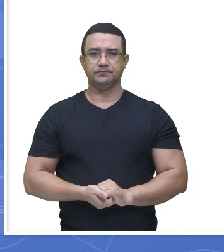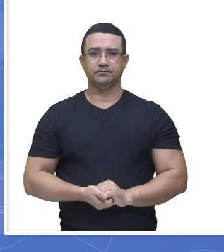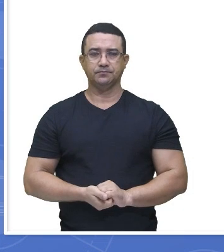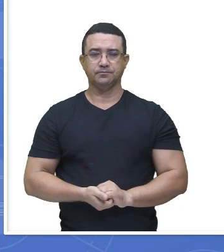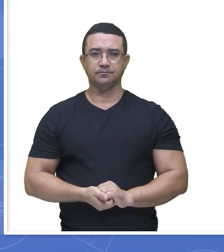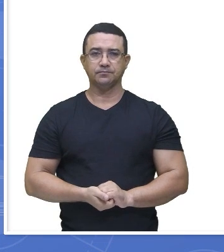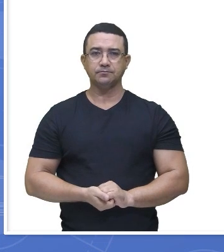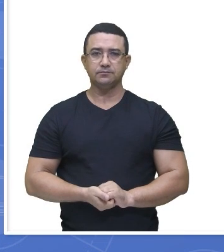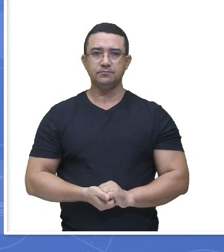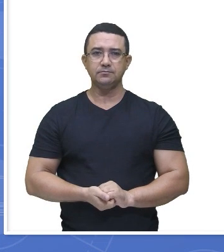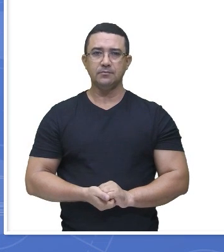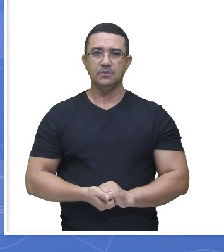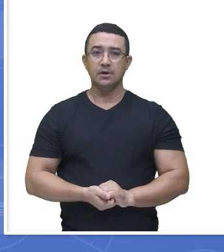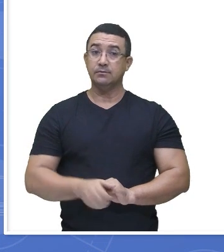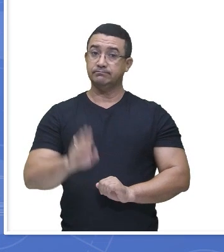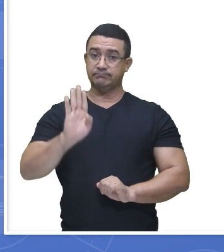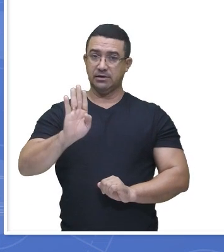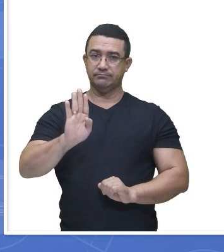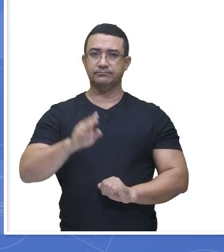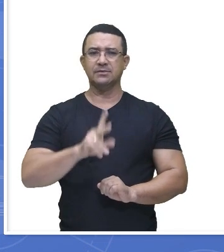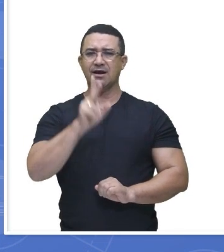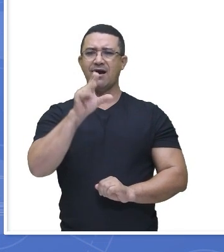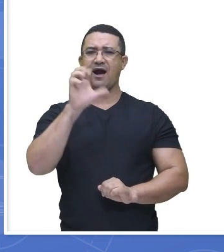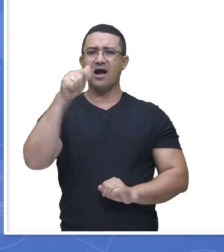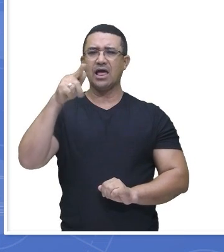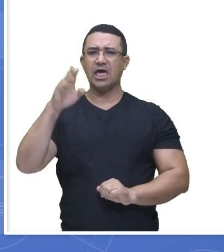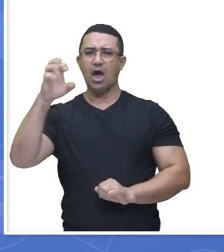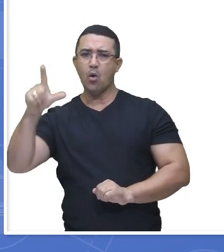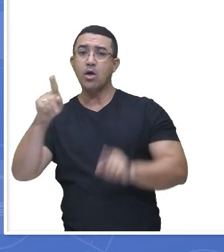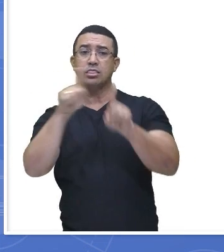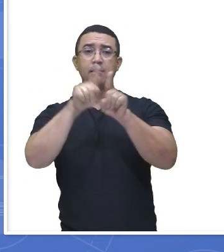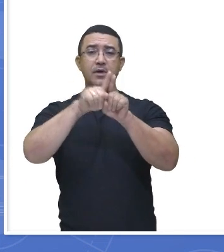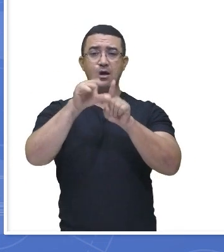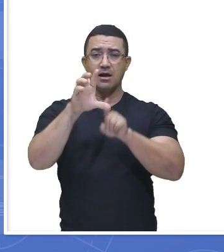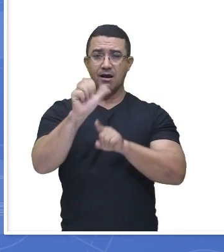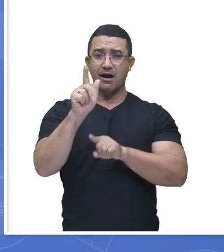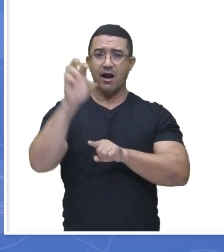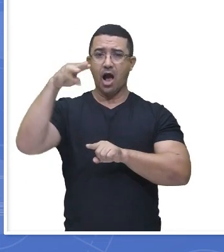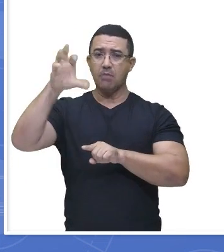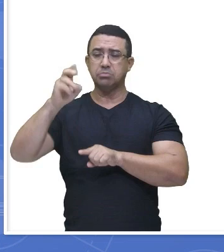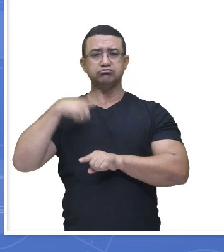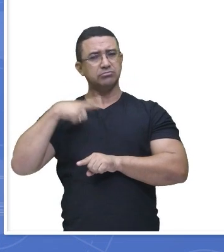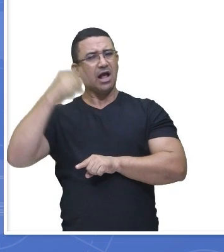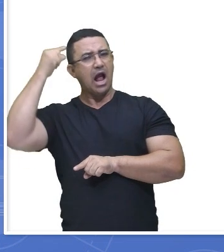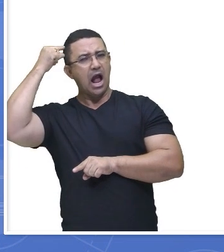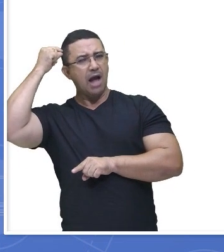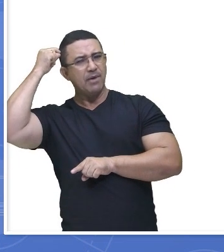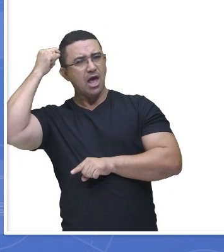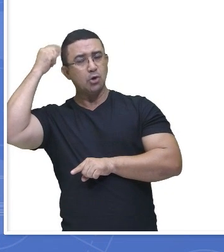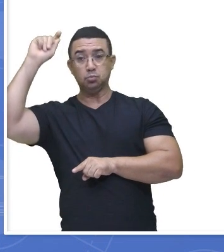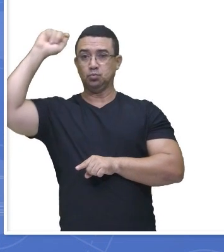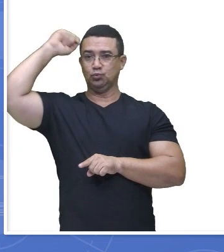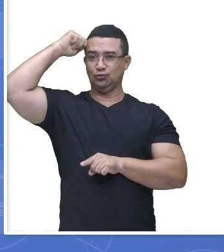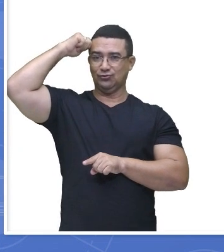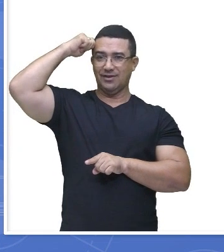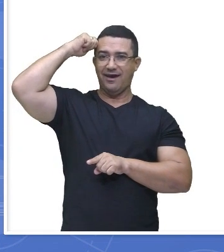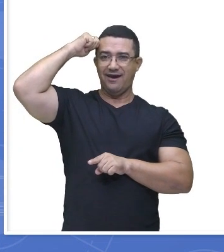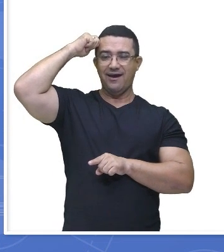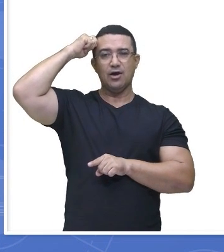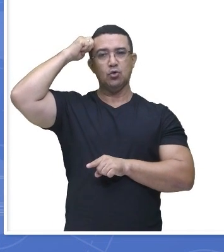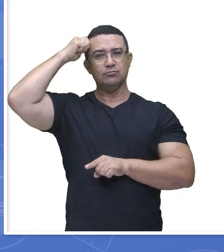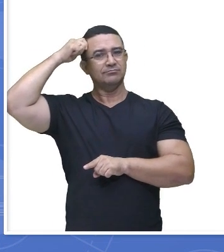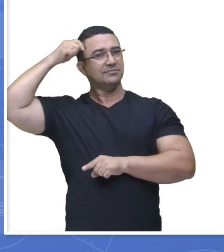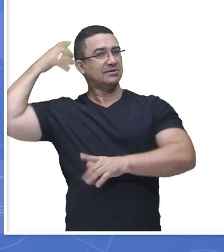dissertativo, ok? B. Raquel e Carmen têm cabelos negros, largos